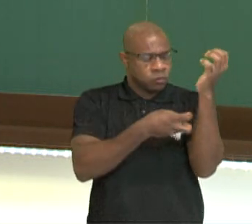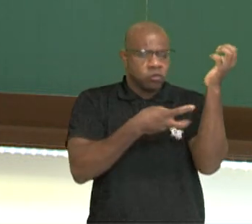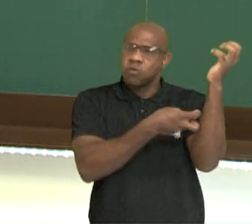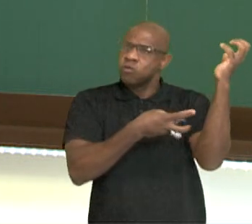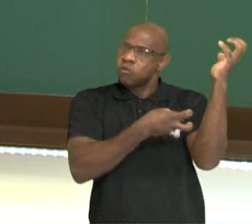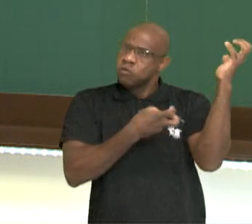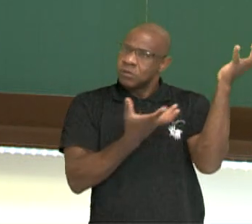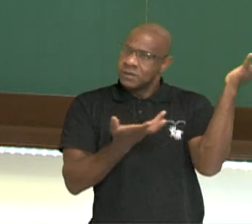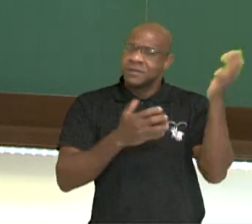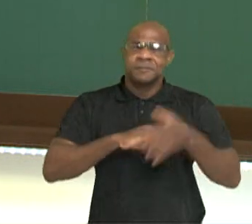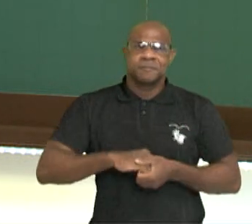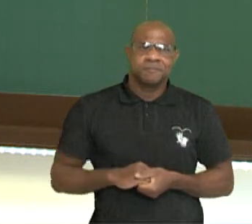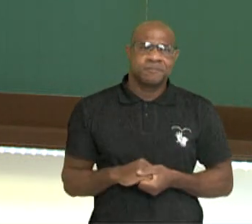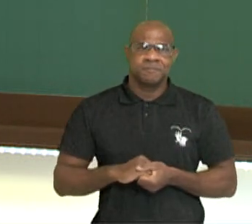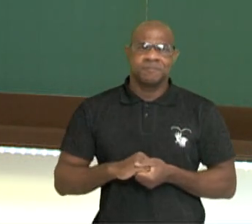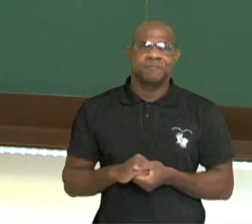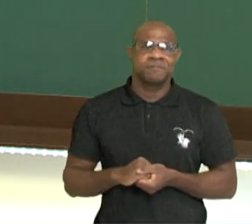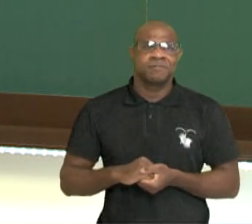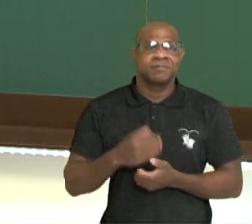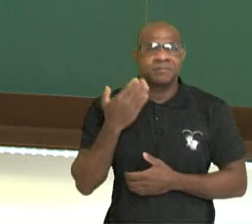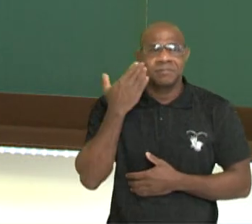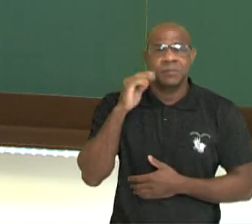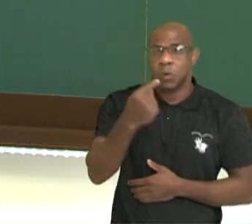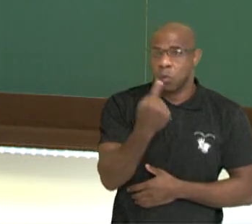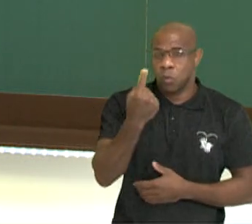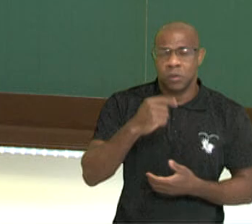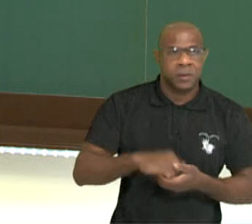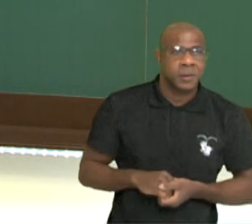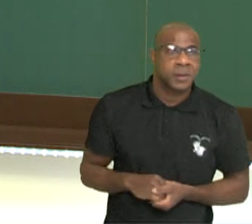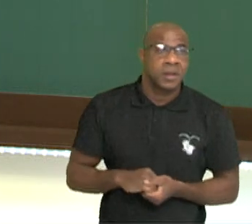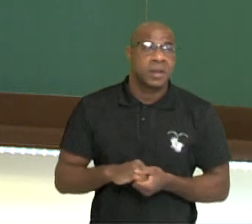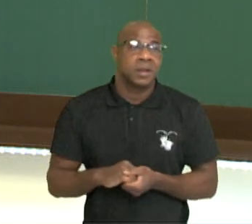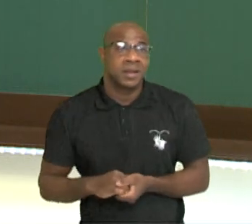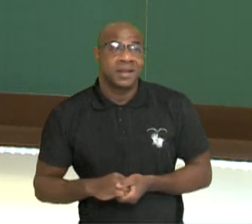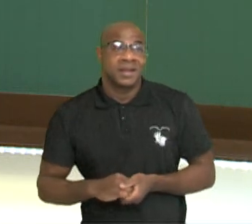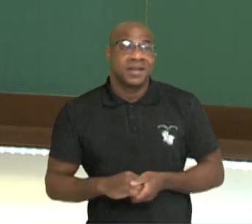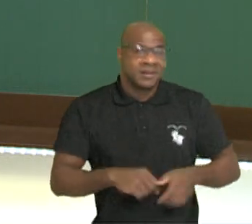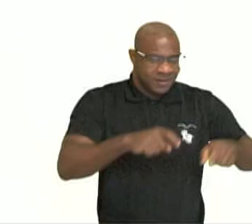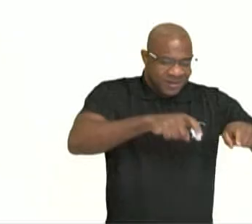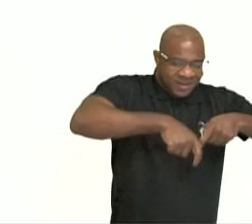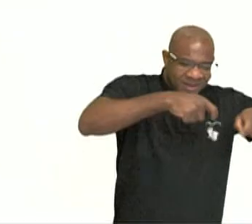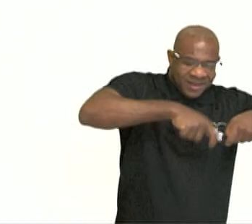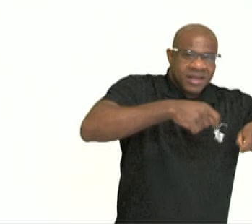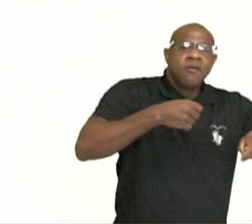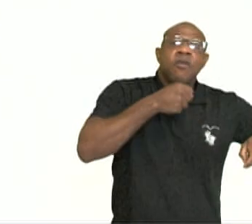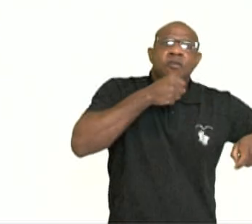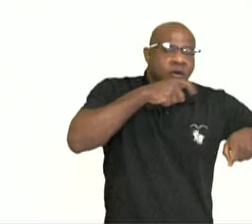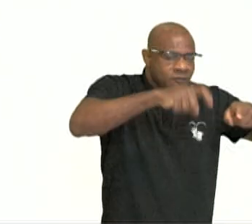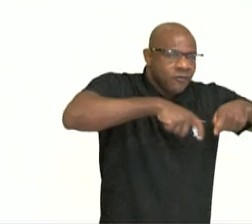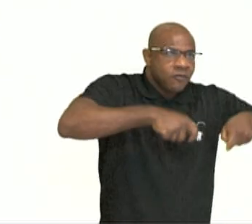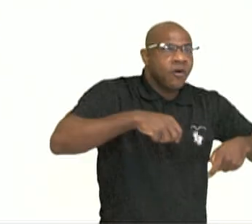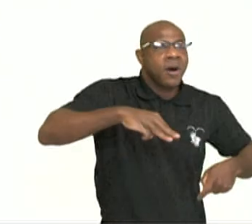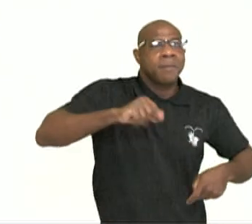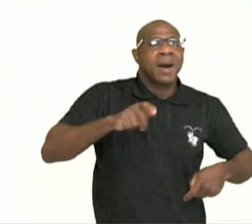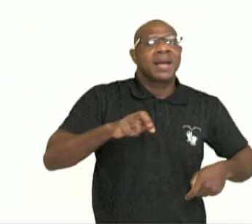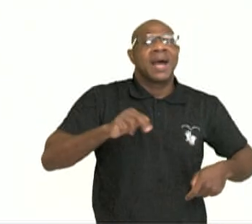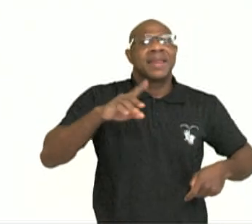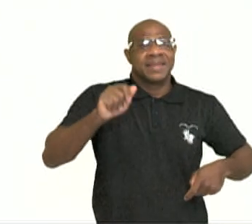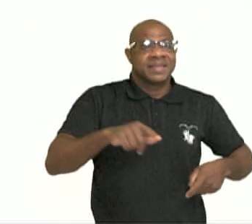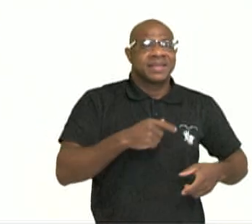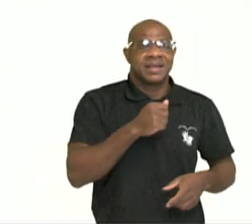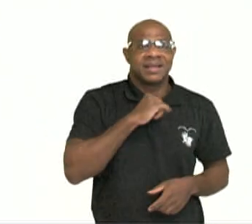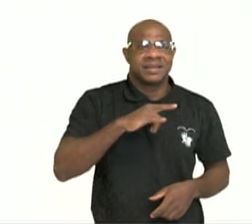o extrativismo vegetal? Número 1. No sítio da avó Margarida tem pés de café,